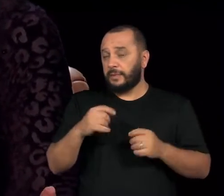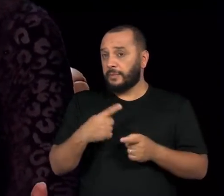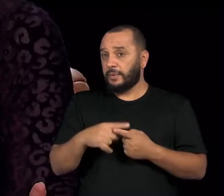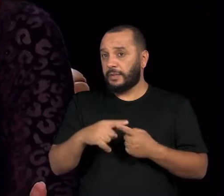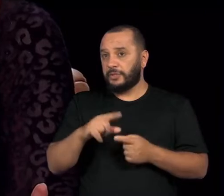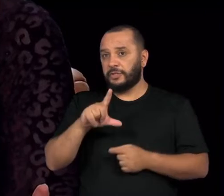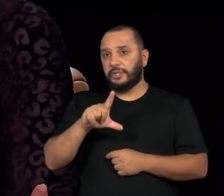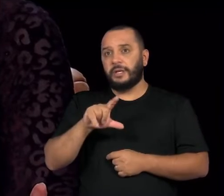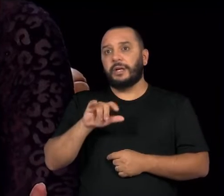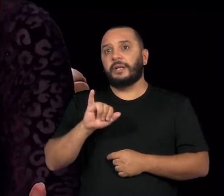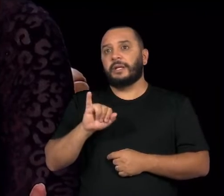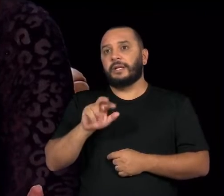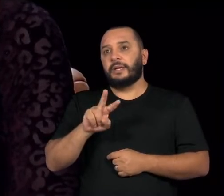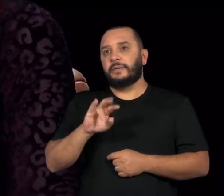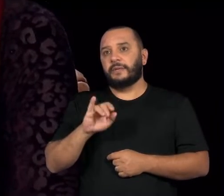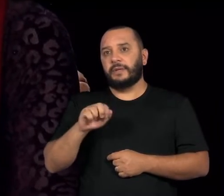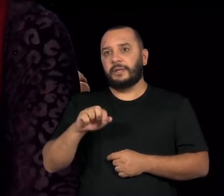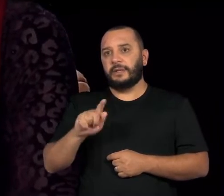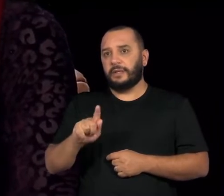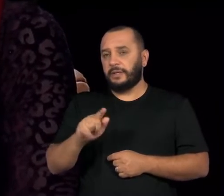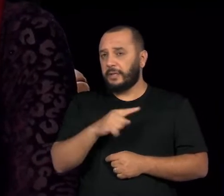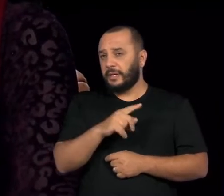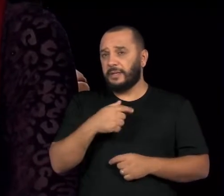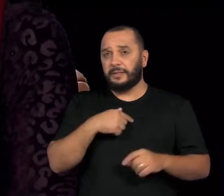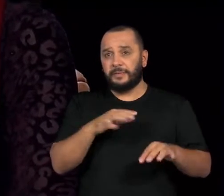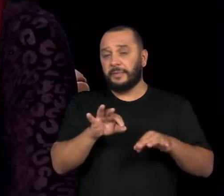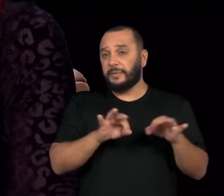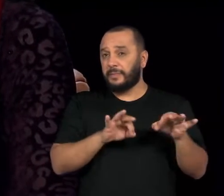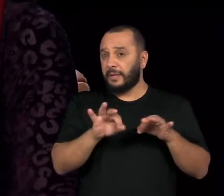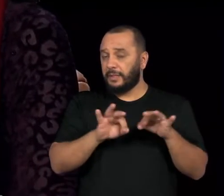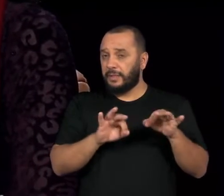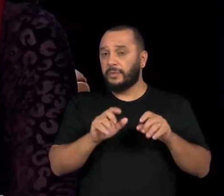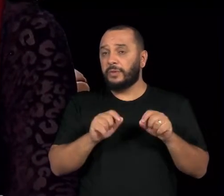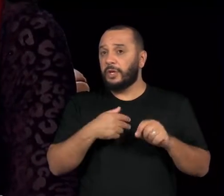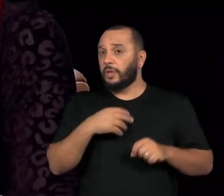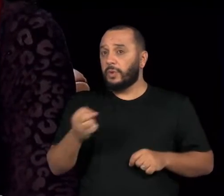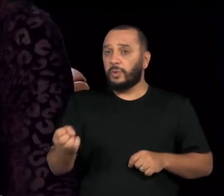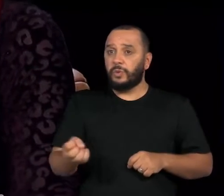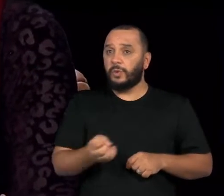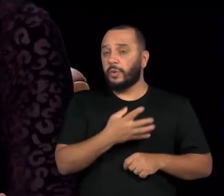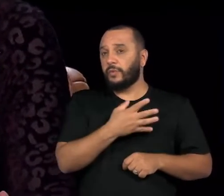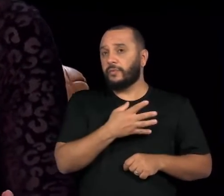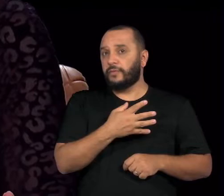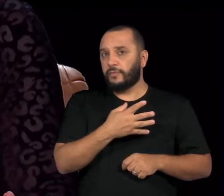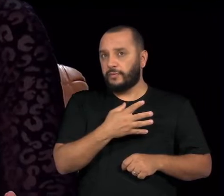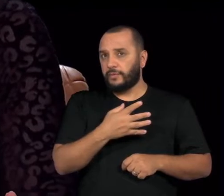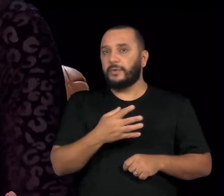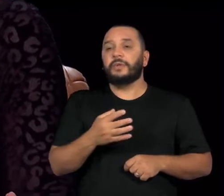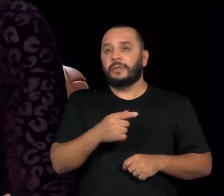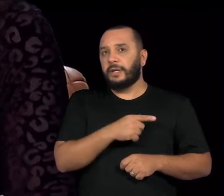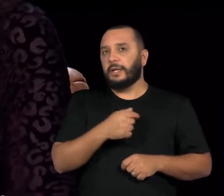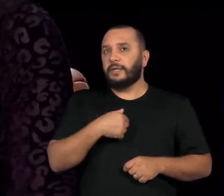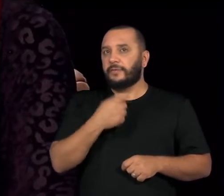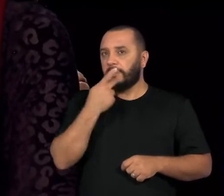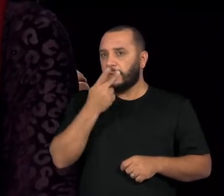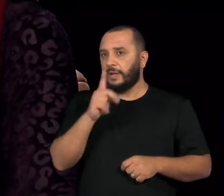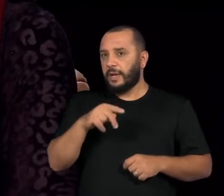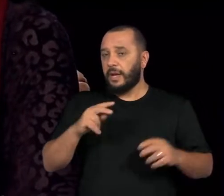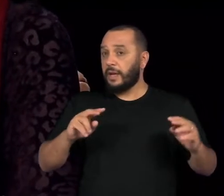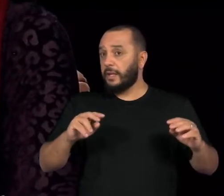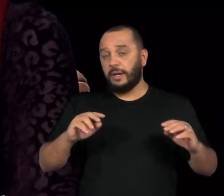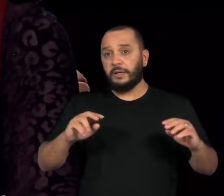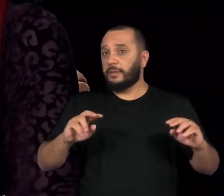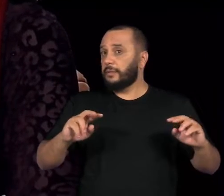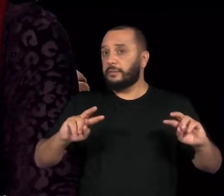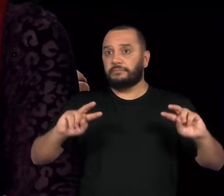um grande renascimento. E esse renascimento, que depois chamou-se o Saldo para o Salto, e